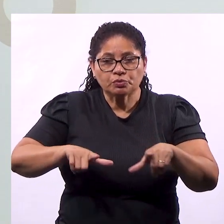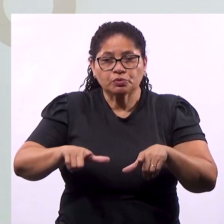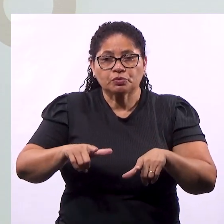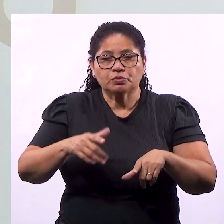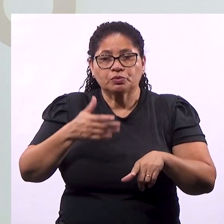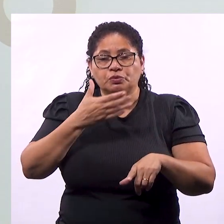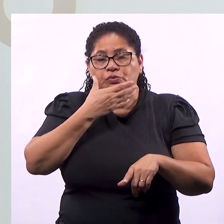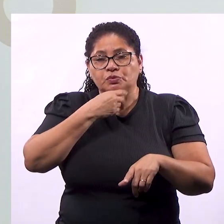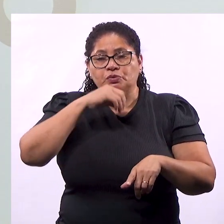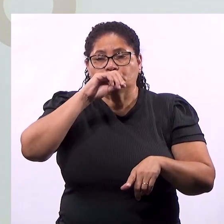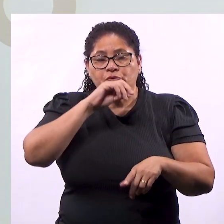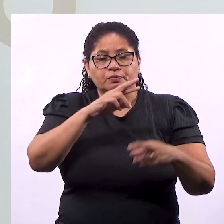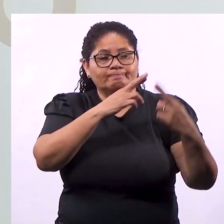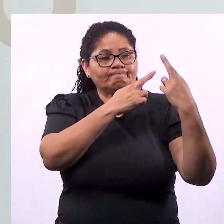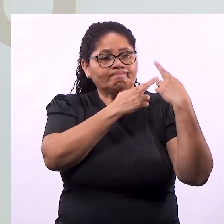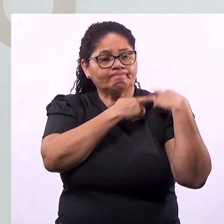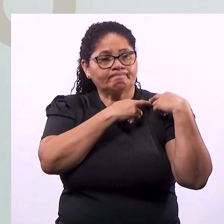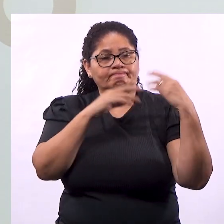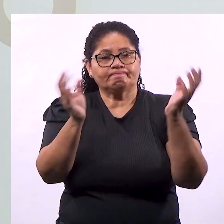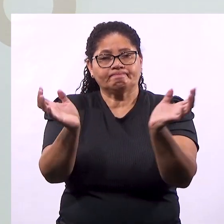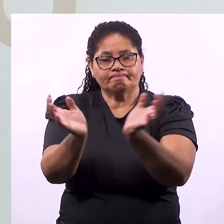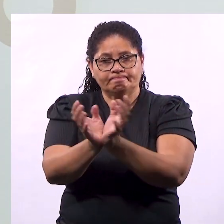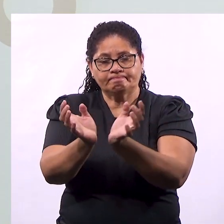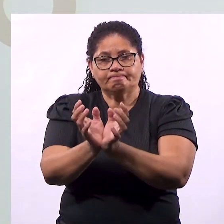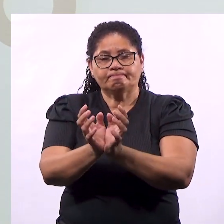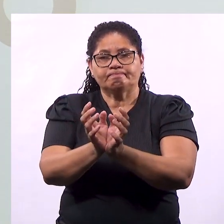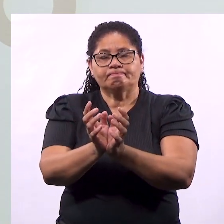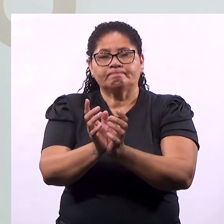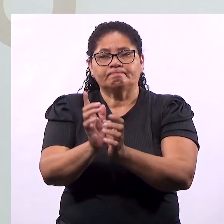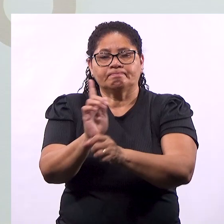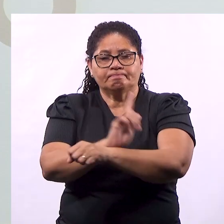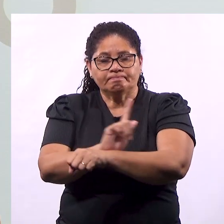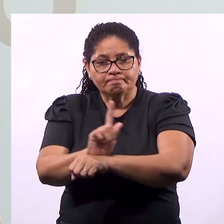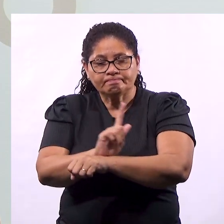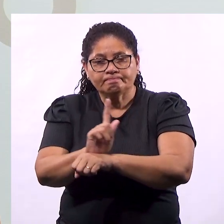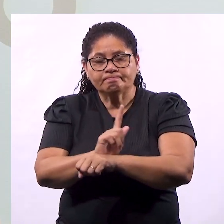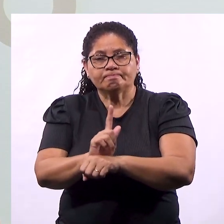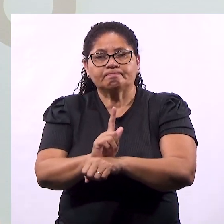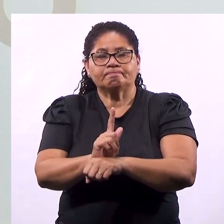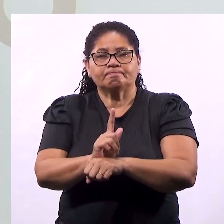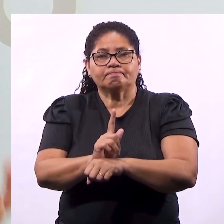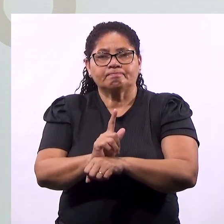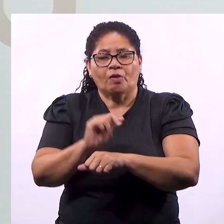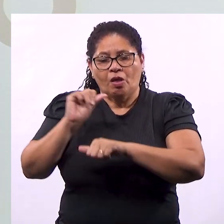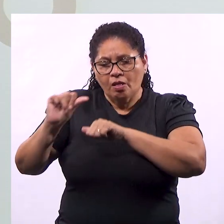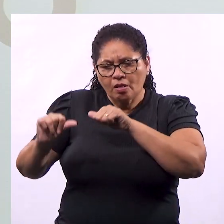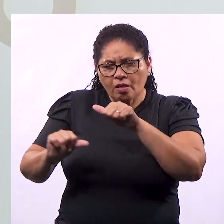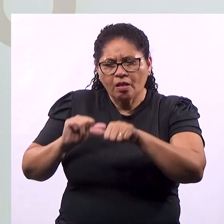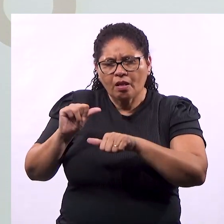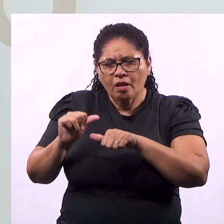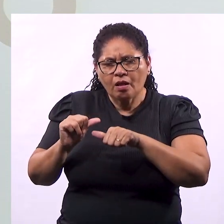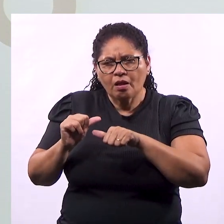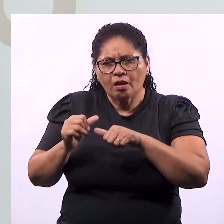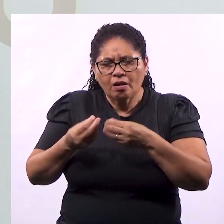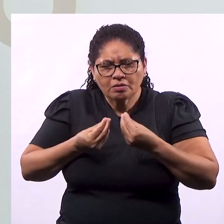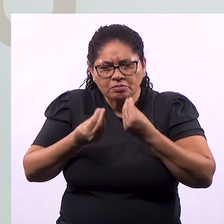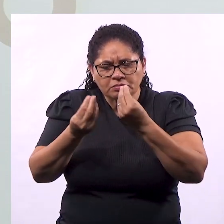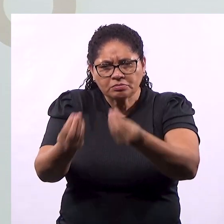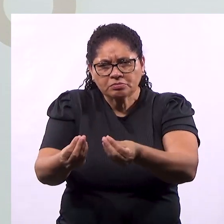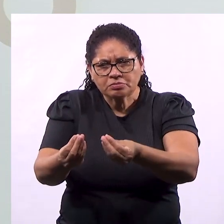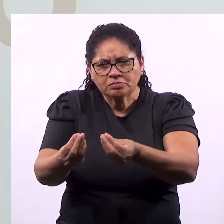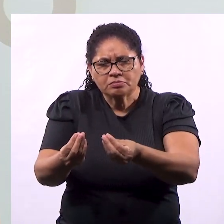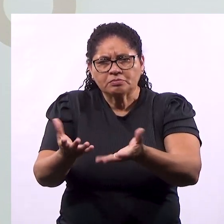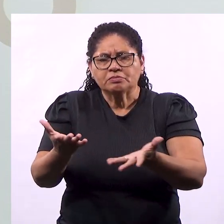como os pais os responsáveis e a comunidade como os gestores é avaliam aquela oferta